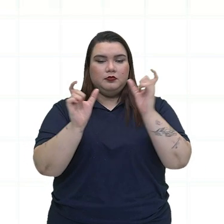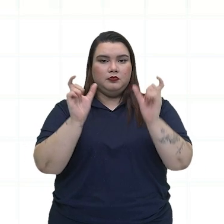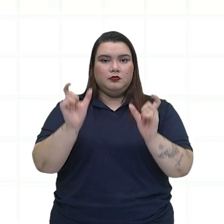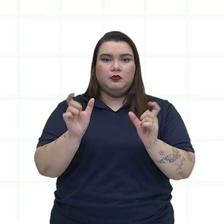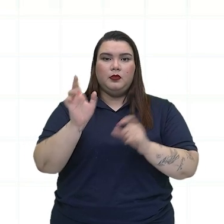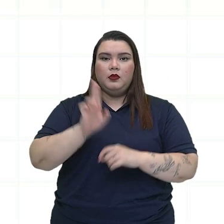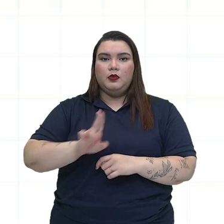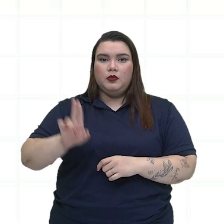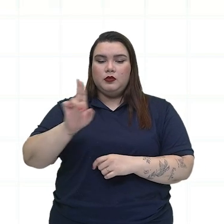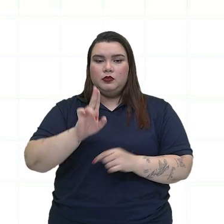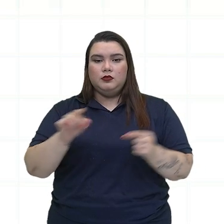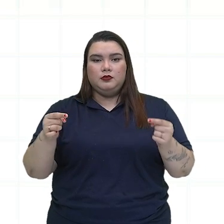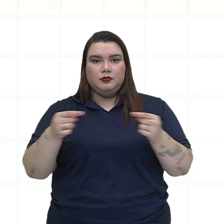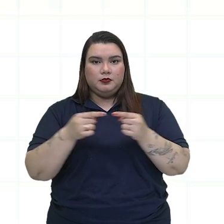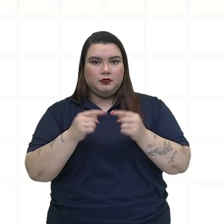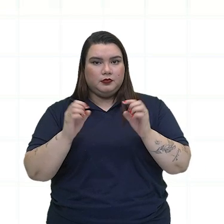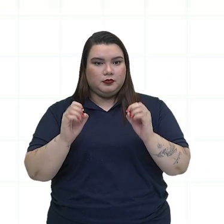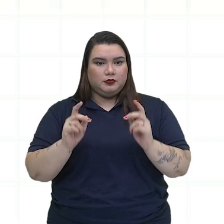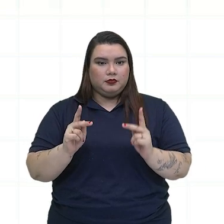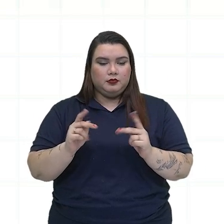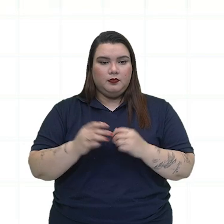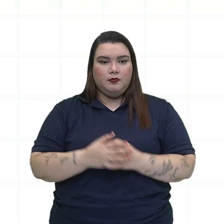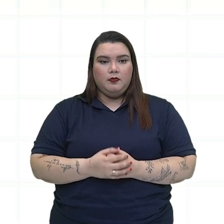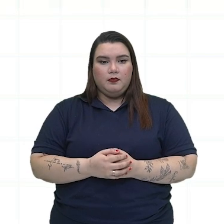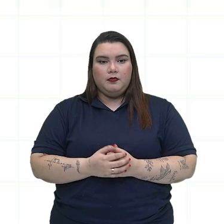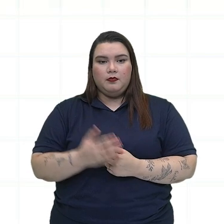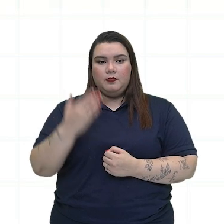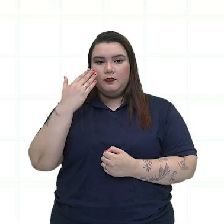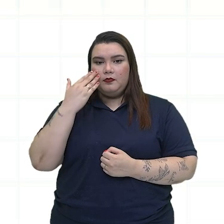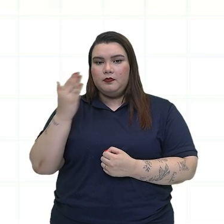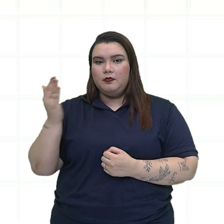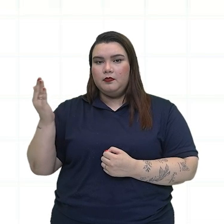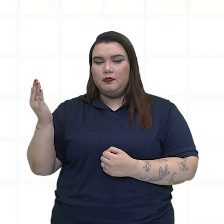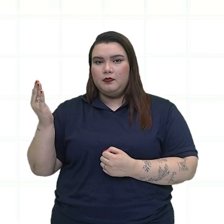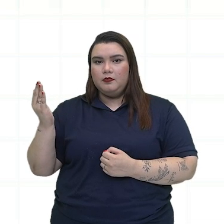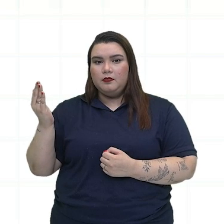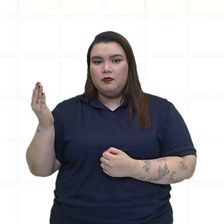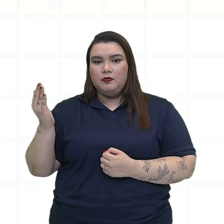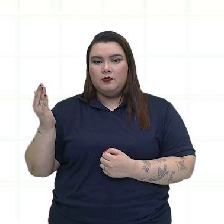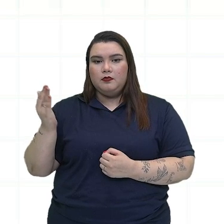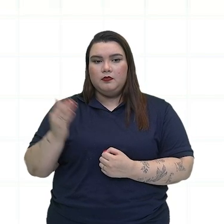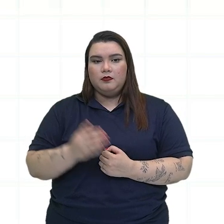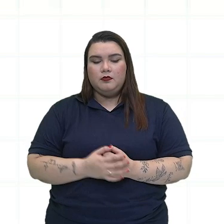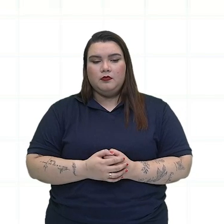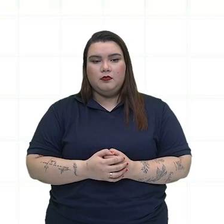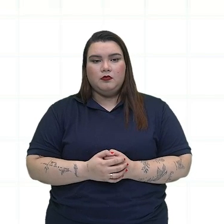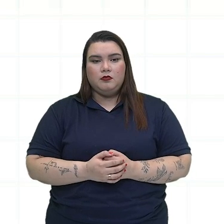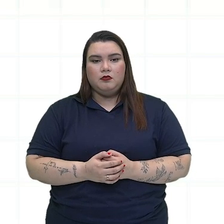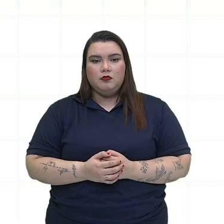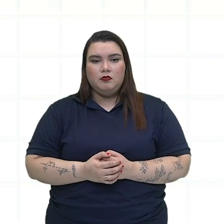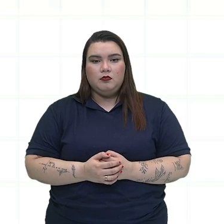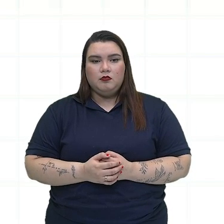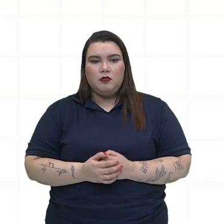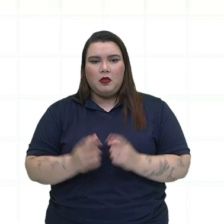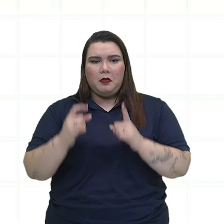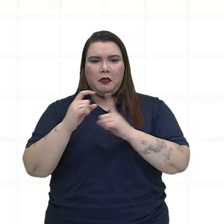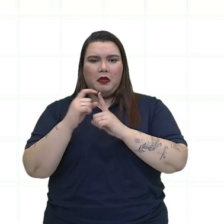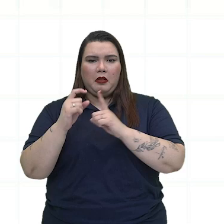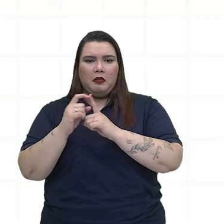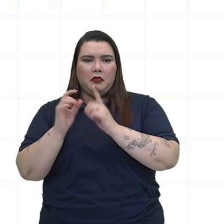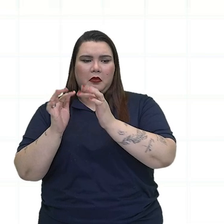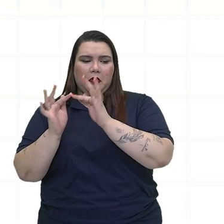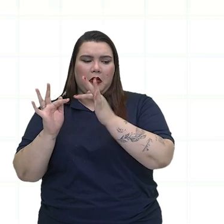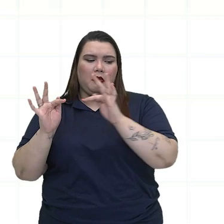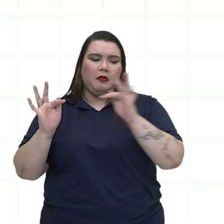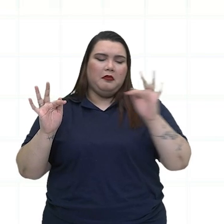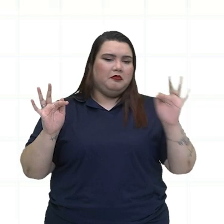nós utilizamos para falar sobre isso, né? E aqui, ó, employment details. Que palavra grande esse daqui,